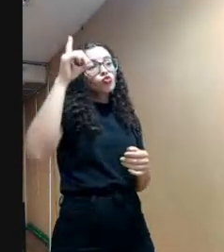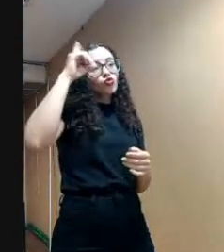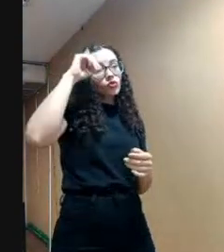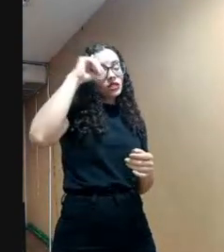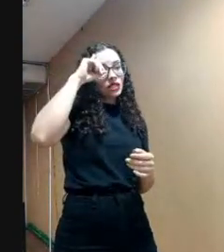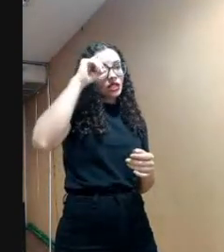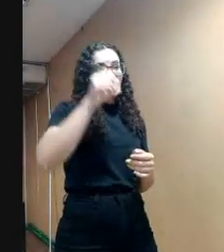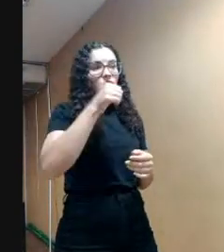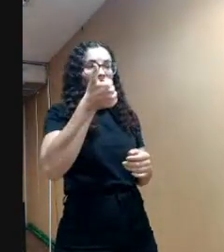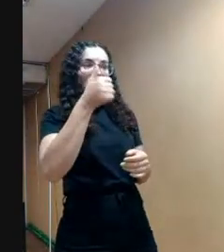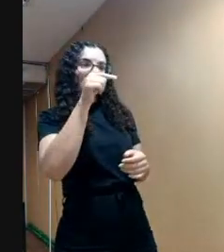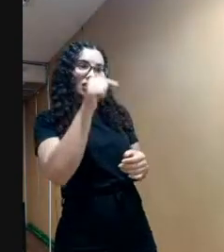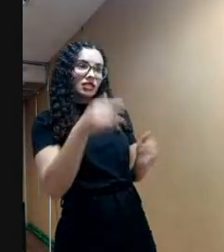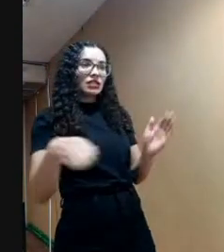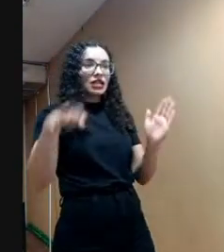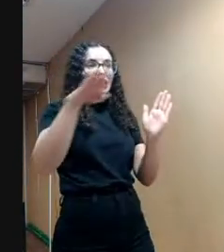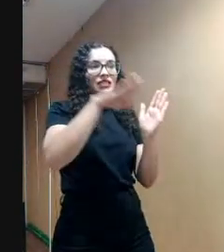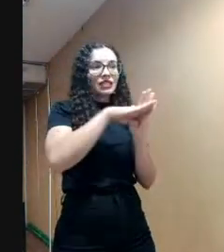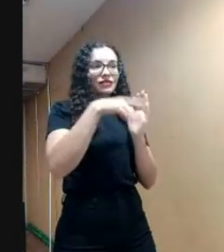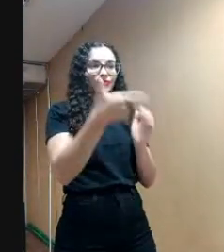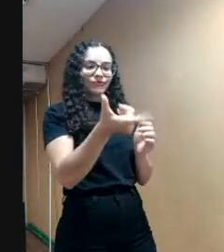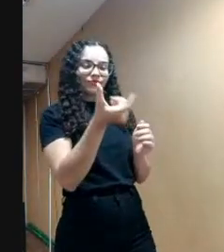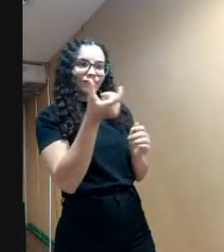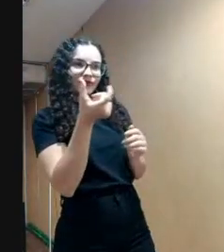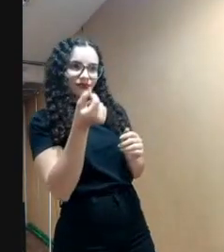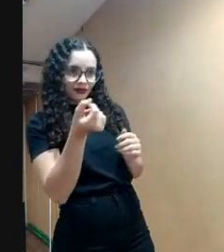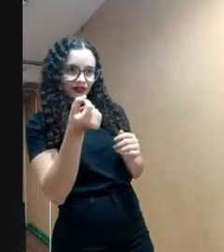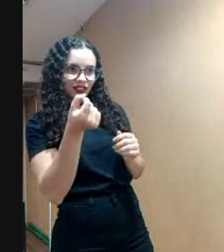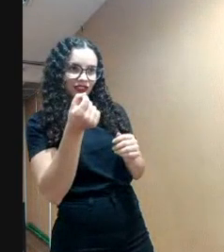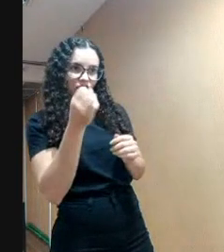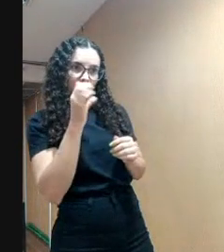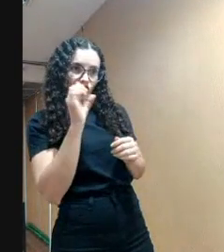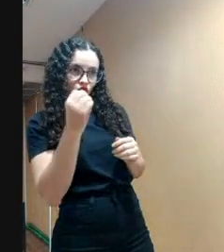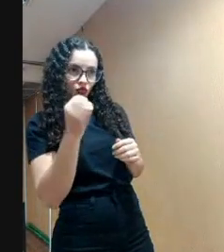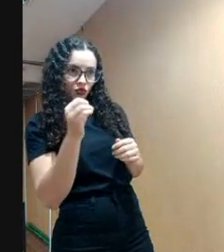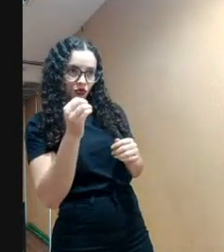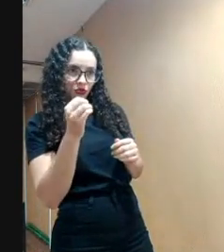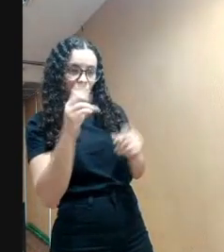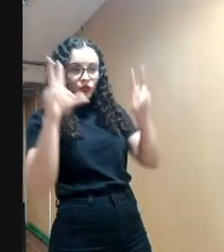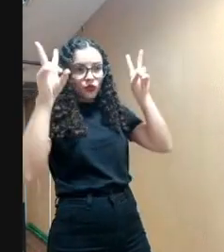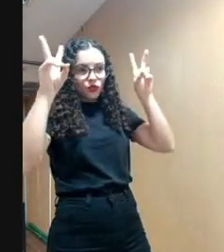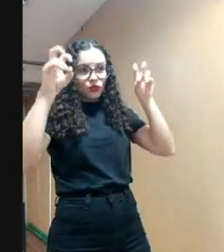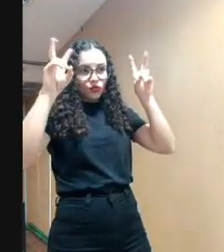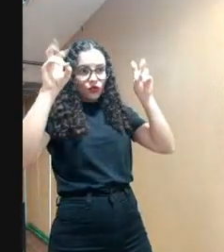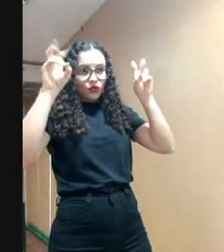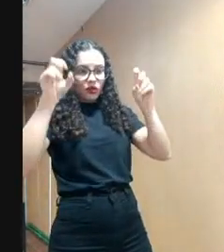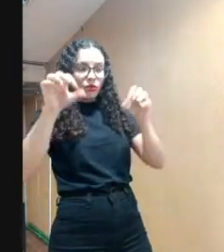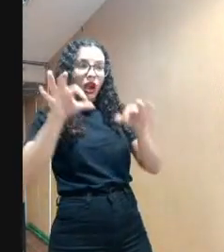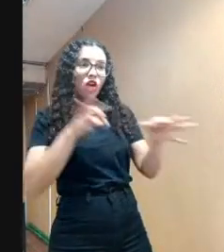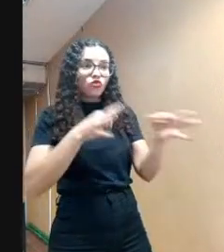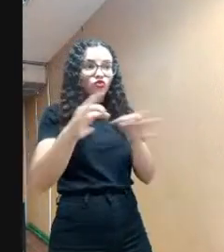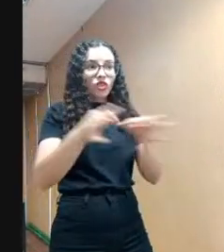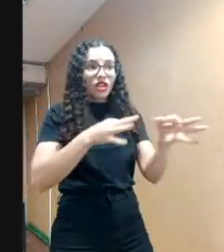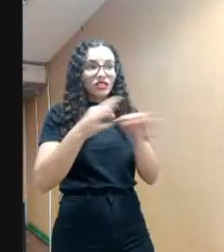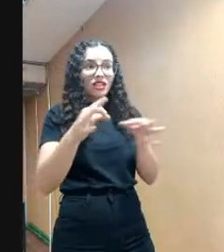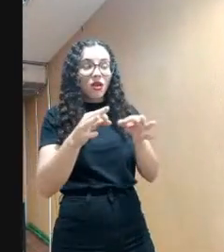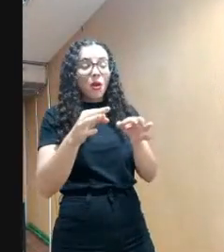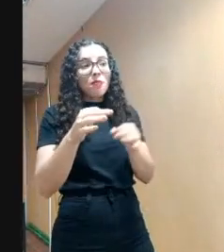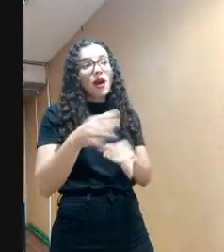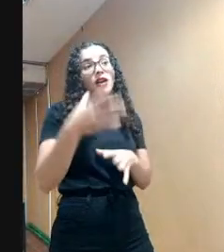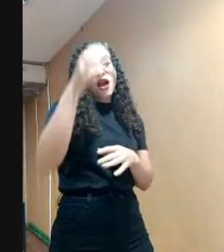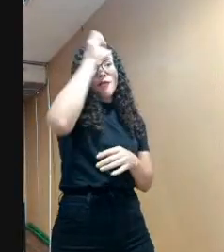de outubro, sob o tema Estratégias para Ensinar, Aprender e Avaliar em